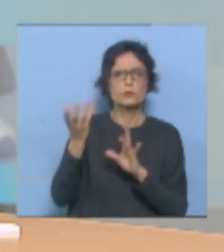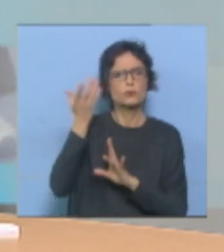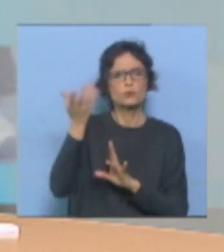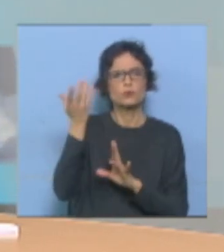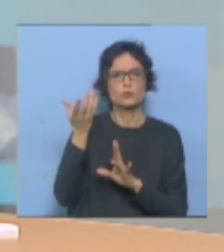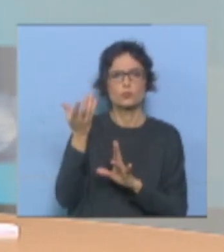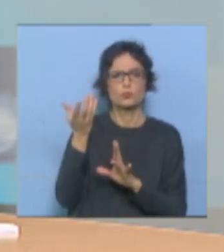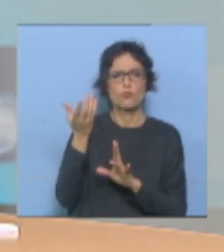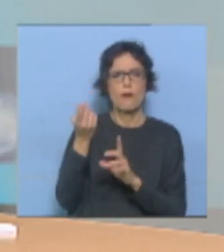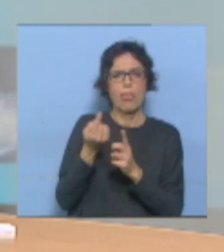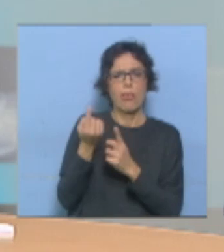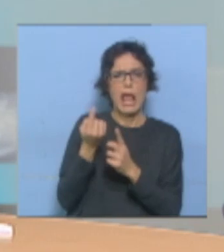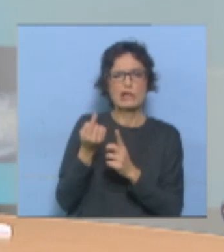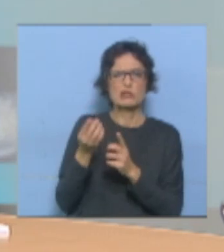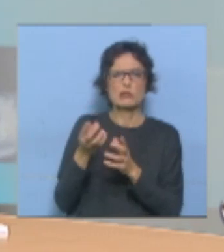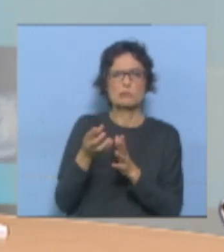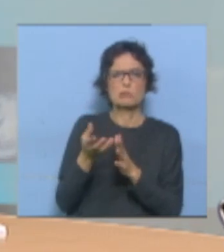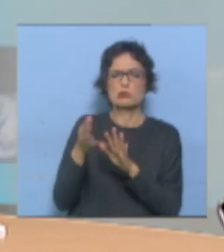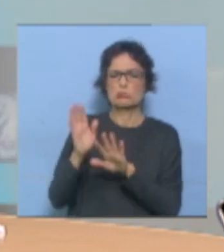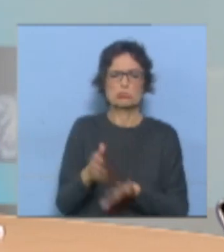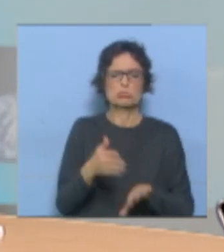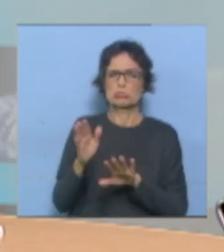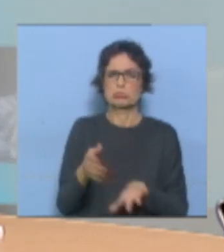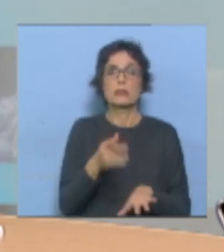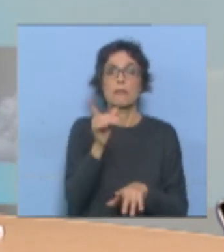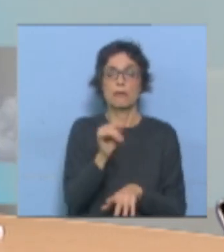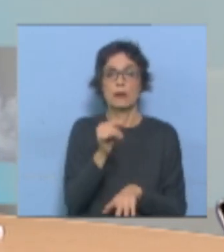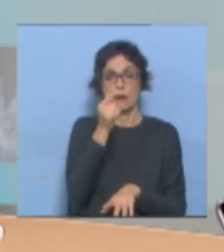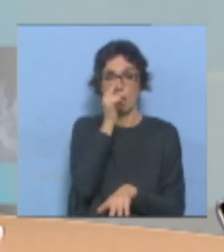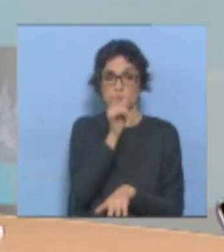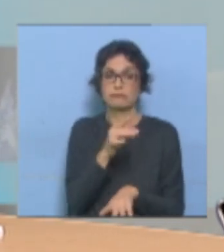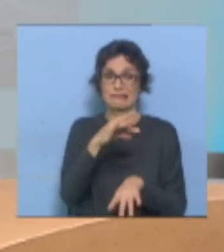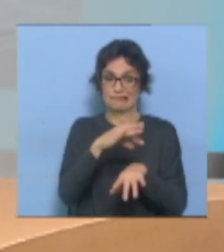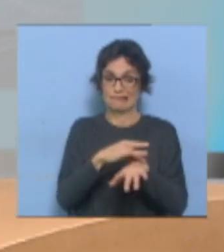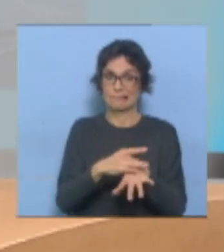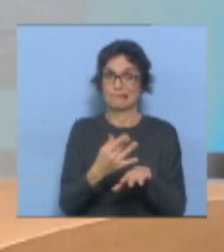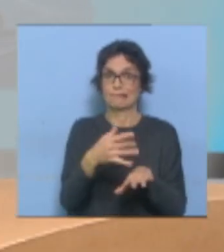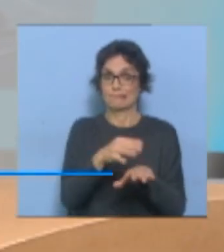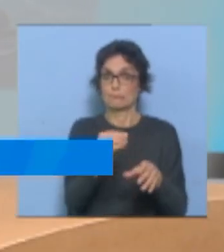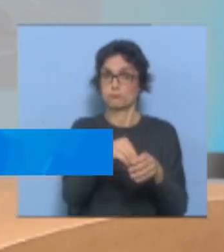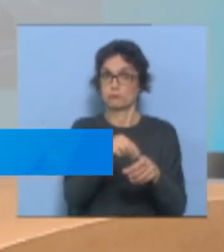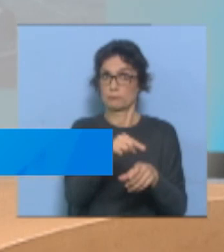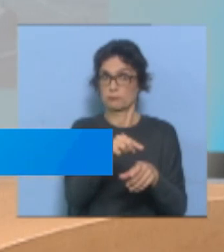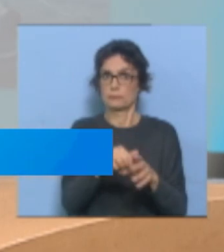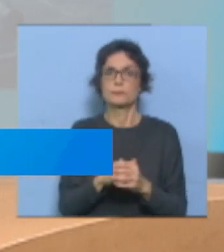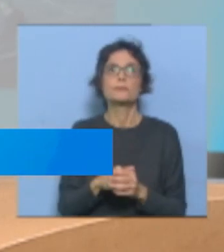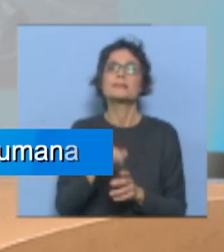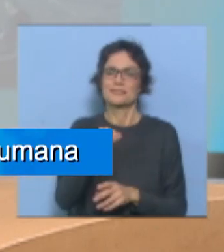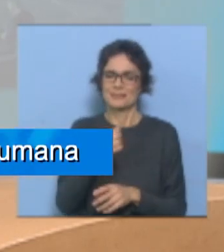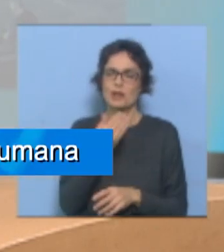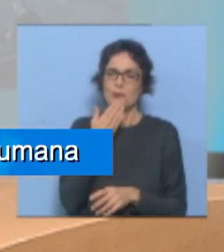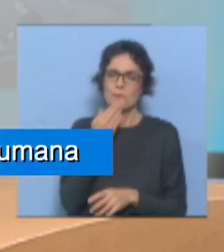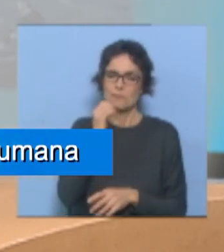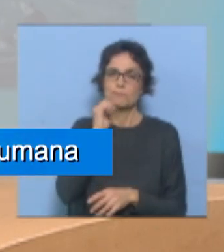descartável, particularmente, que vai atingindo também aqueles que se encontram fragilizados pela doença. É verdade. Boa tarde, muito obrigado pelo